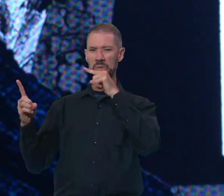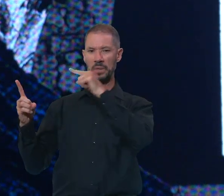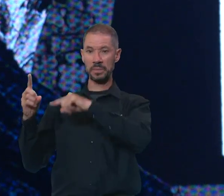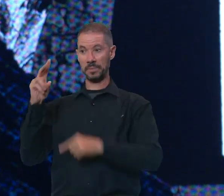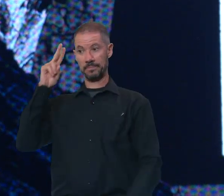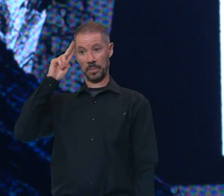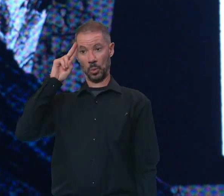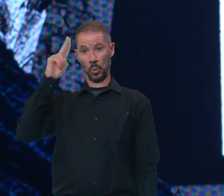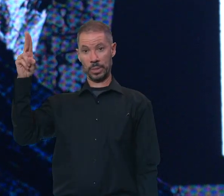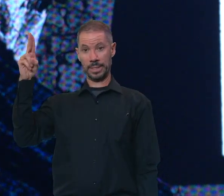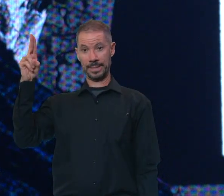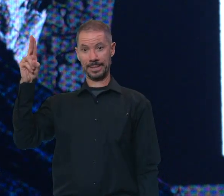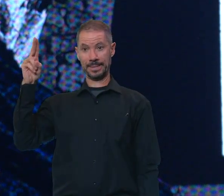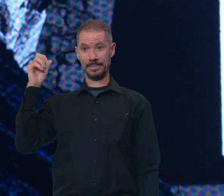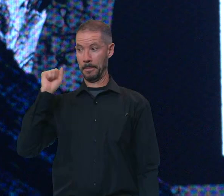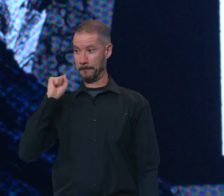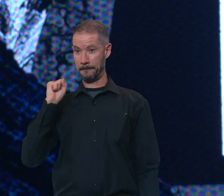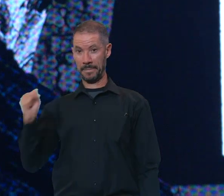Urias.